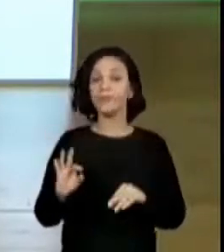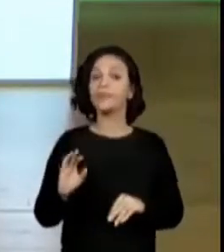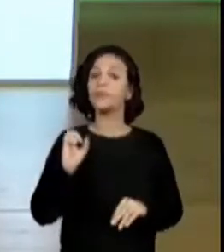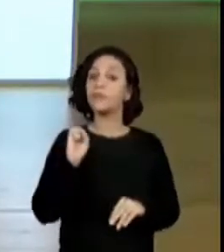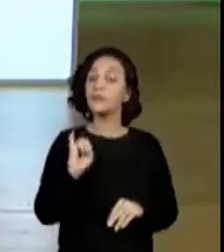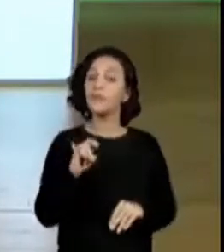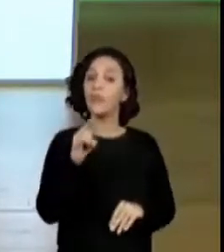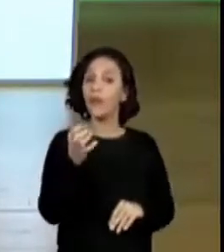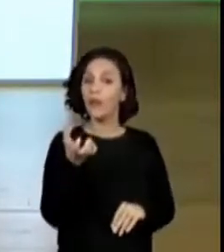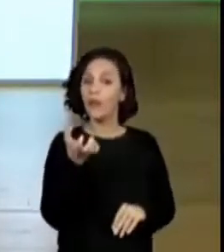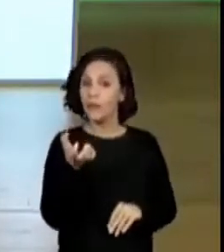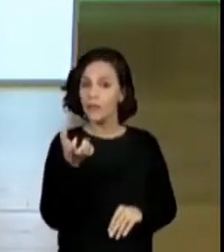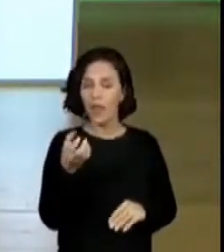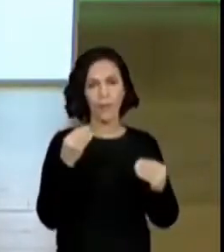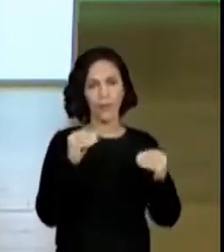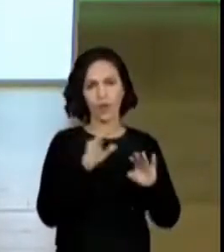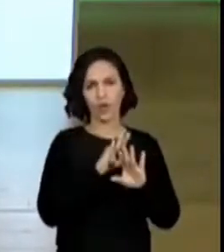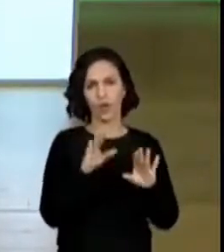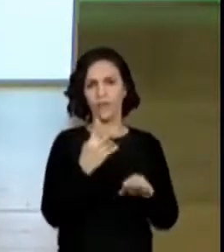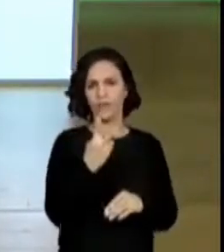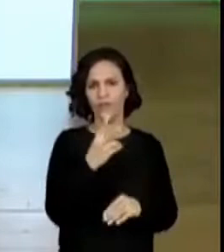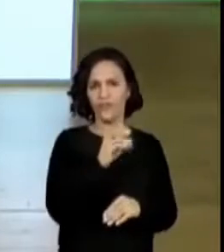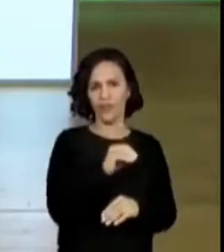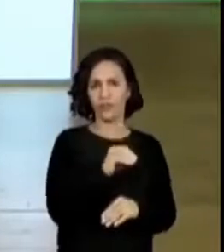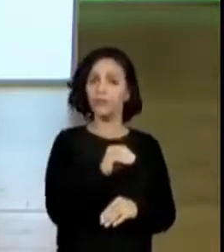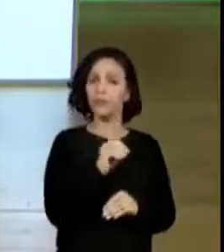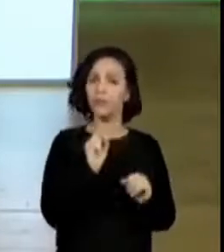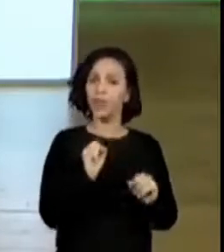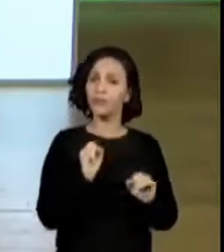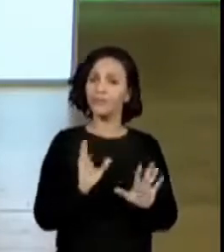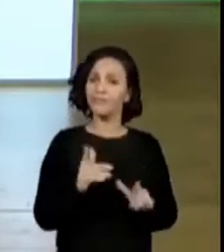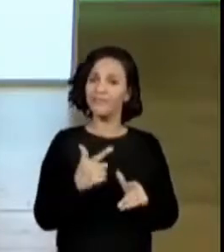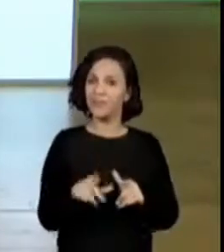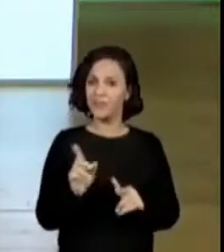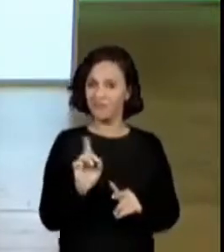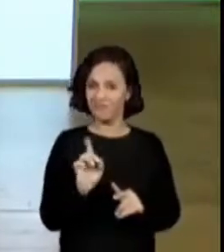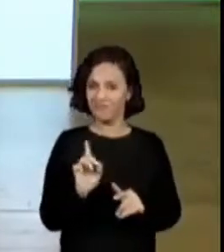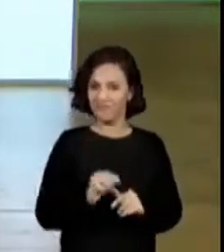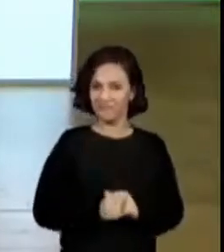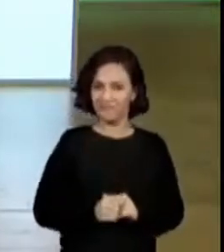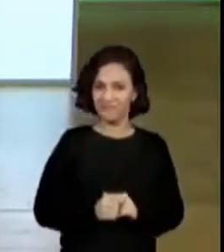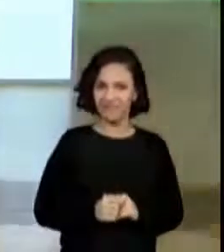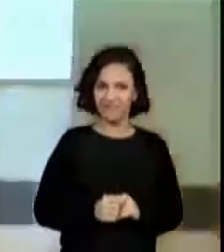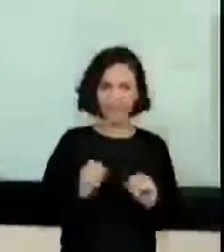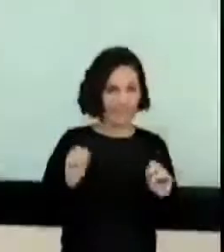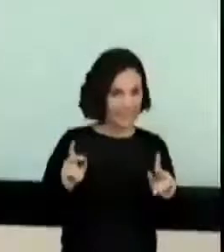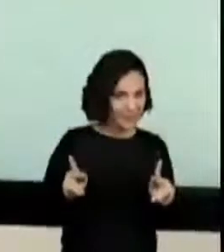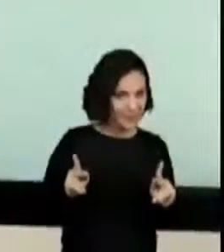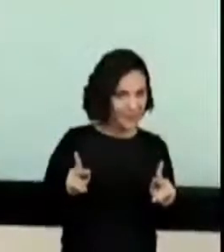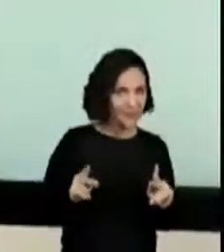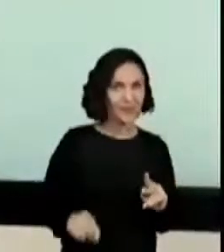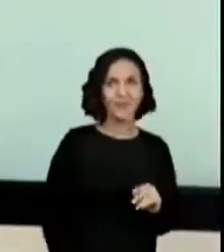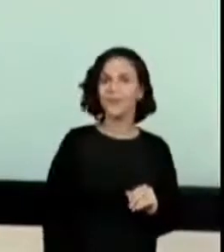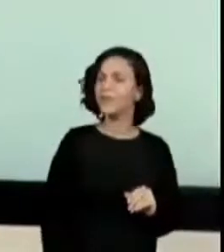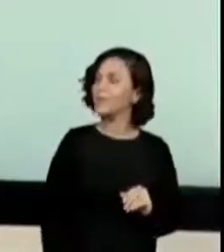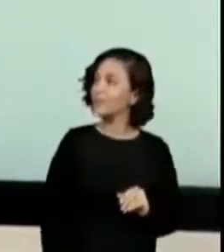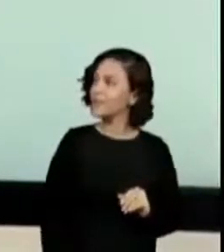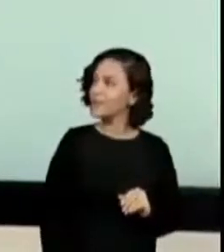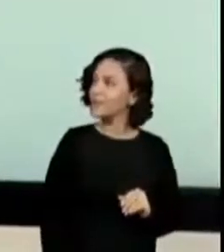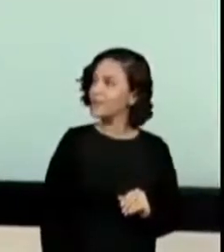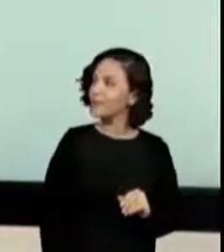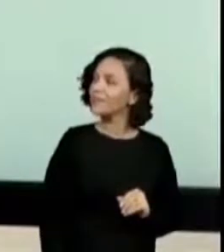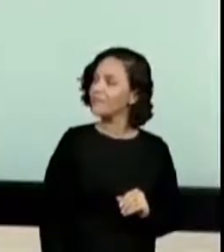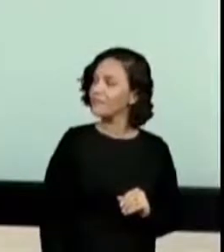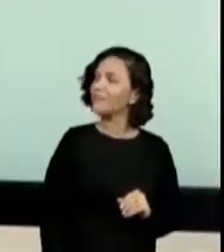quiser deixar só o 20, não tem problema nenhum, certo? O importante é a